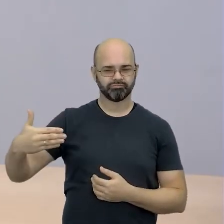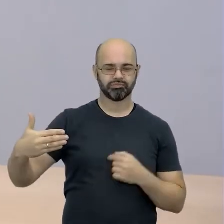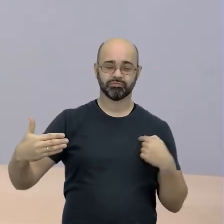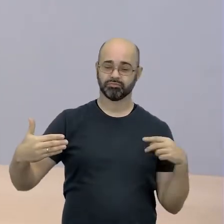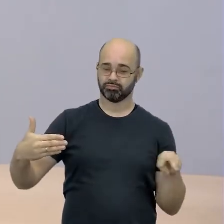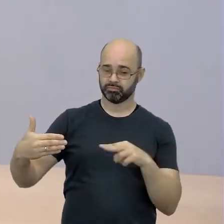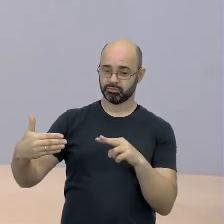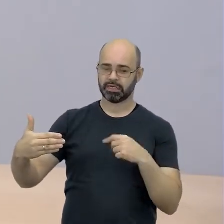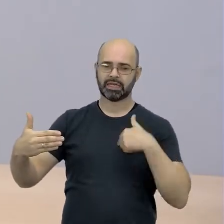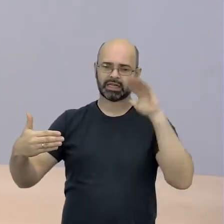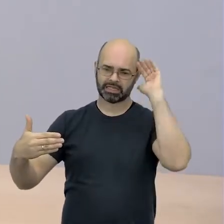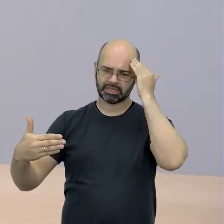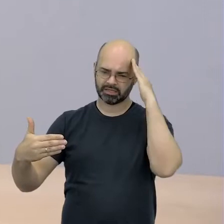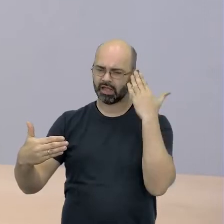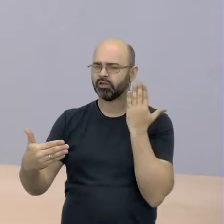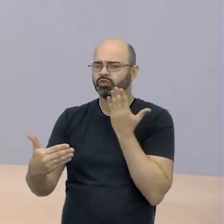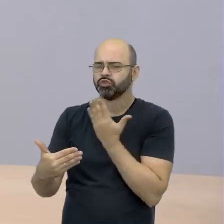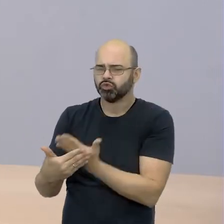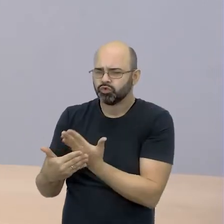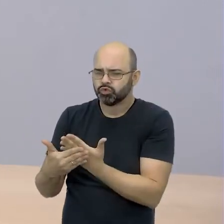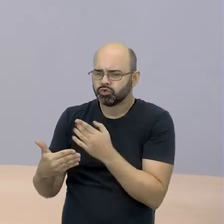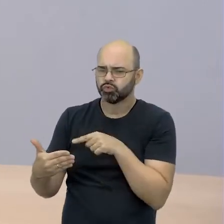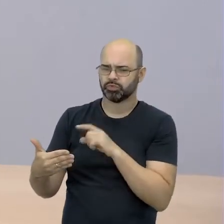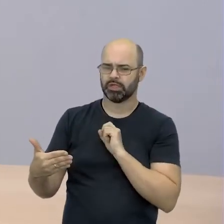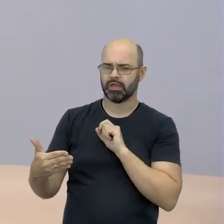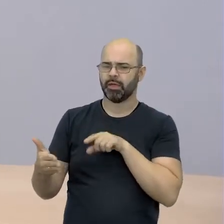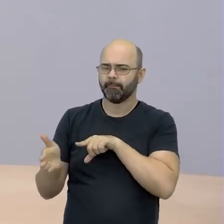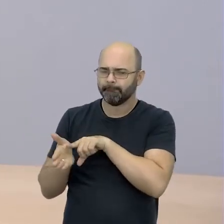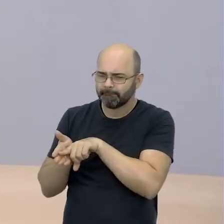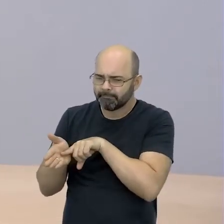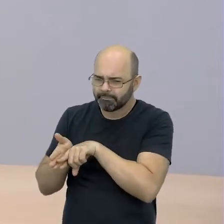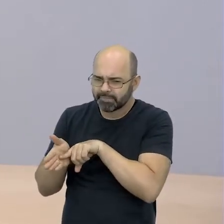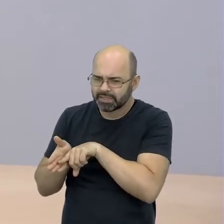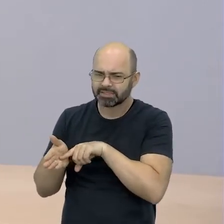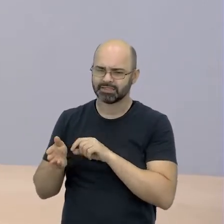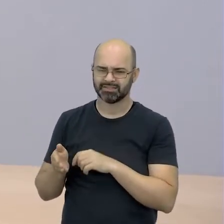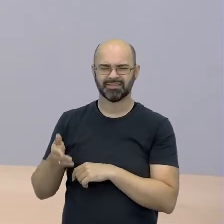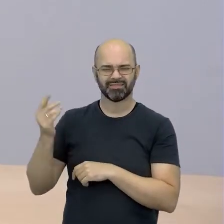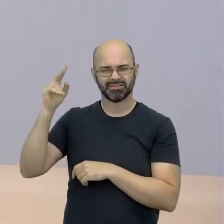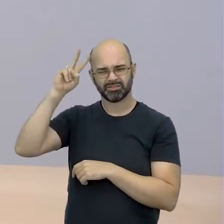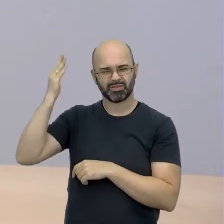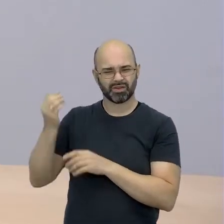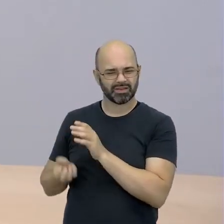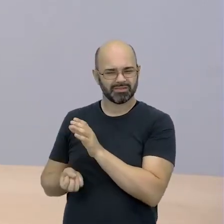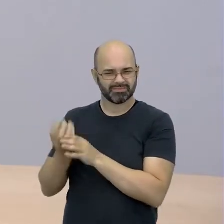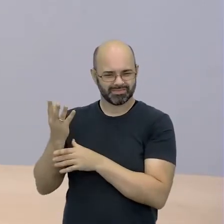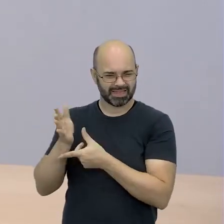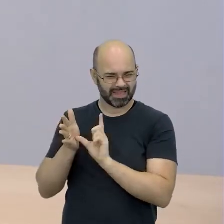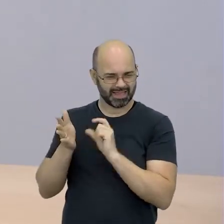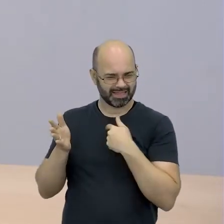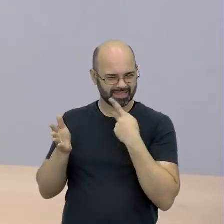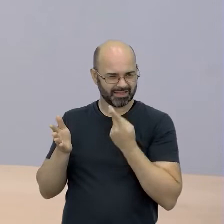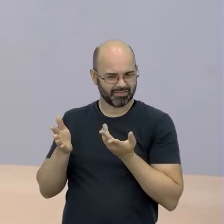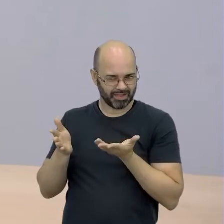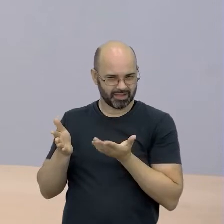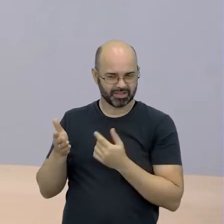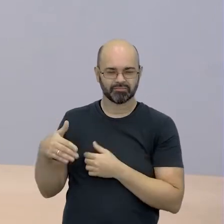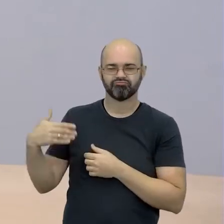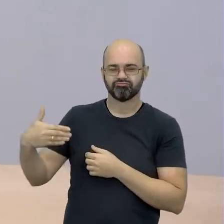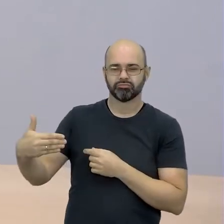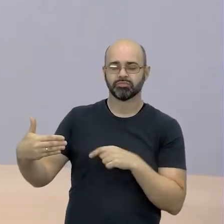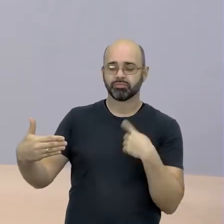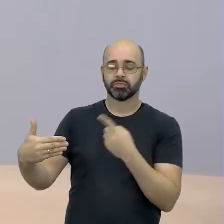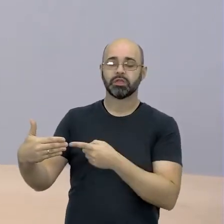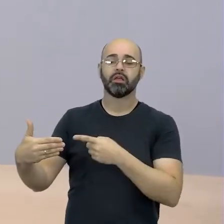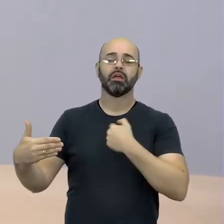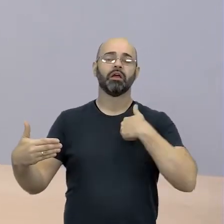daquilo que ao qual eu comentei, produto de uma construção histórica, nós tomamos